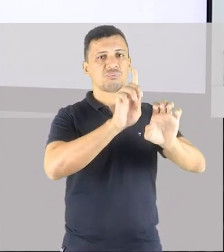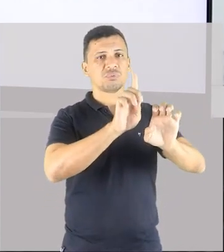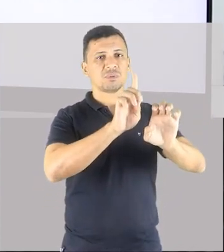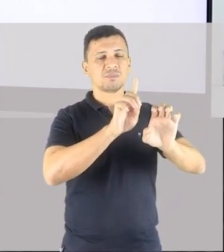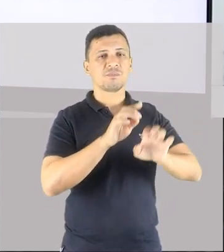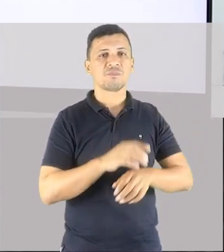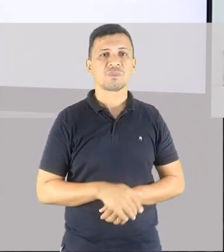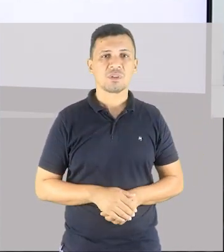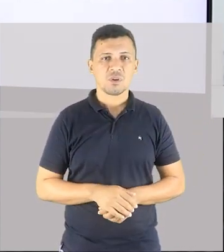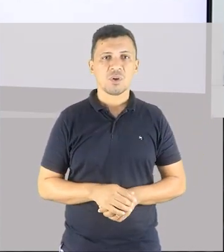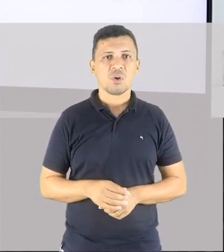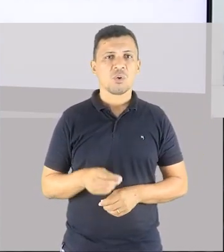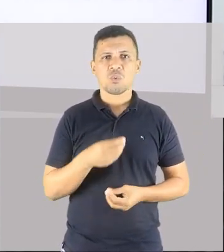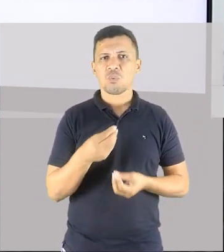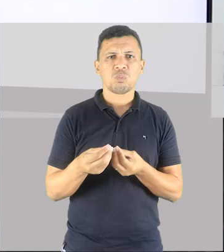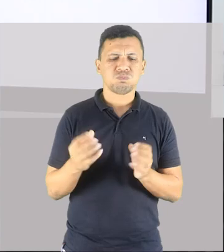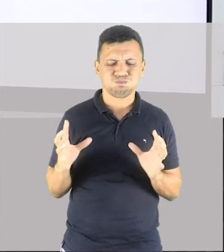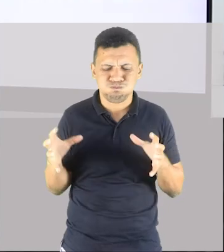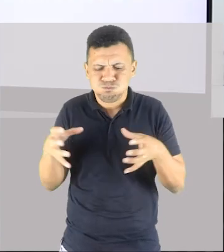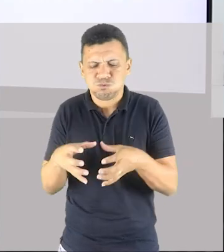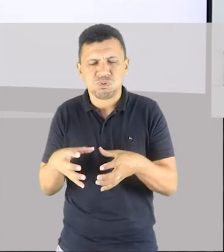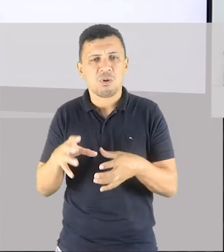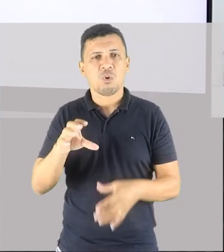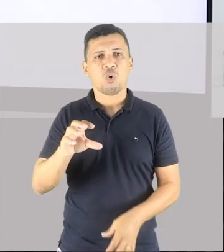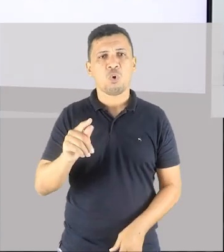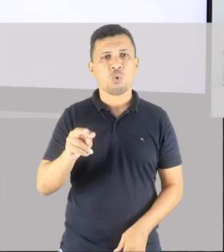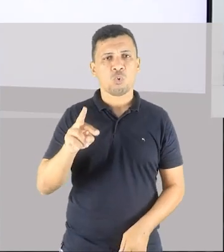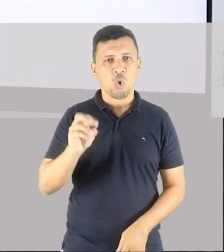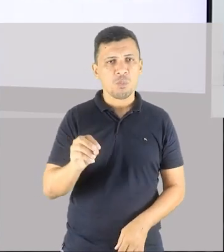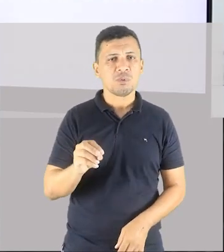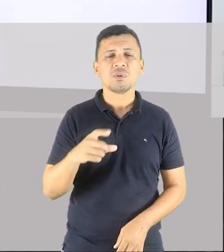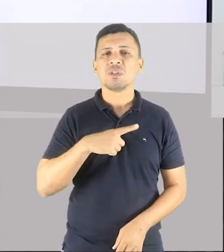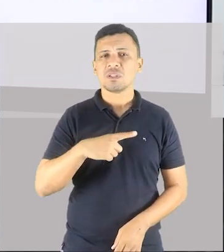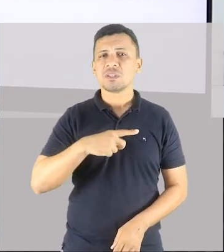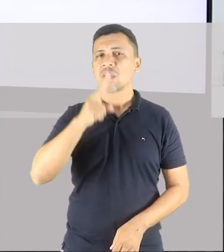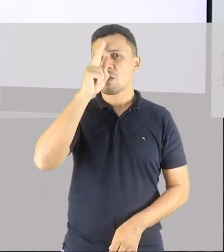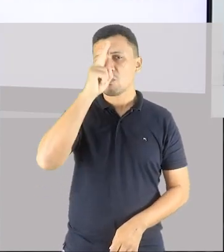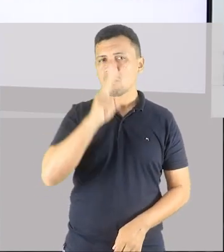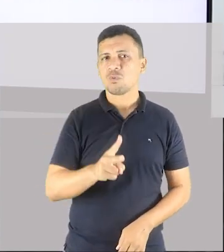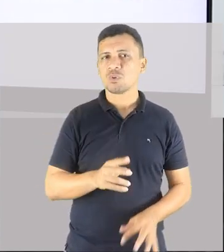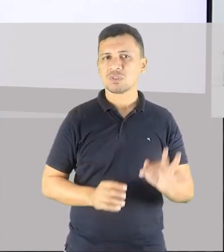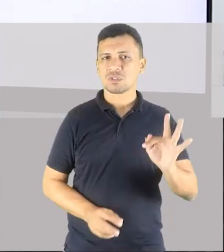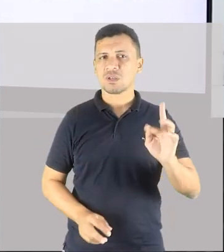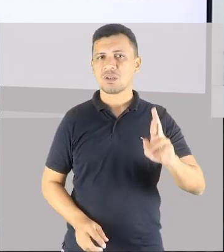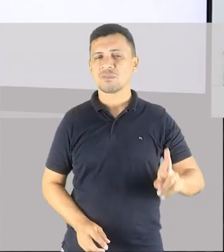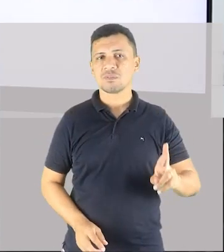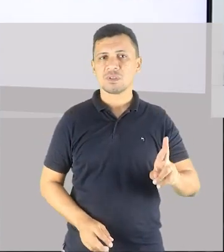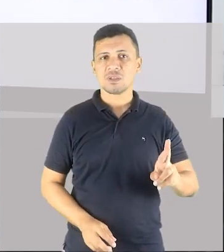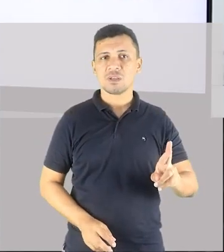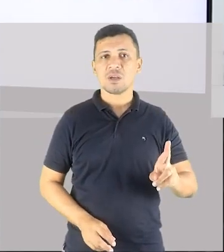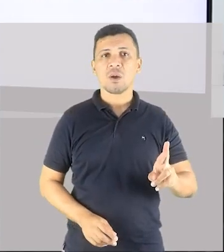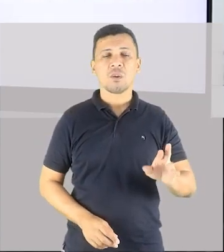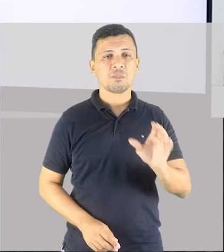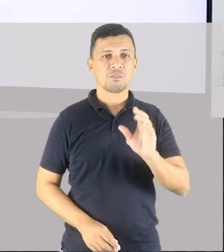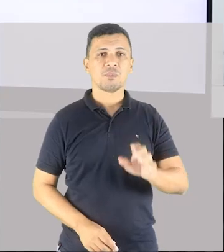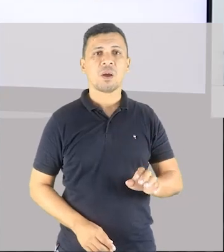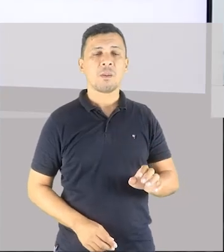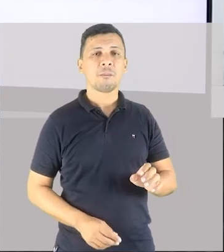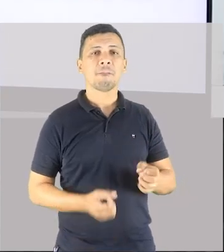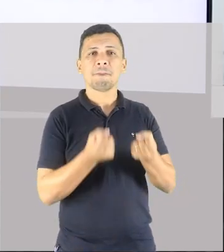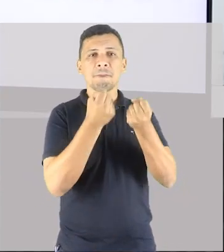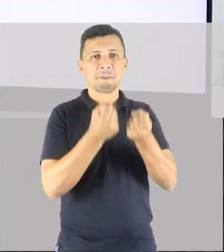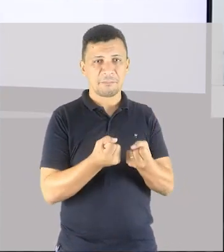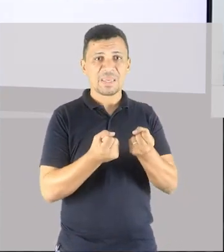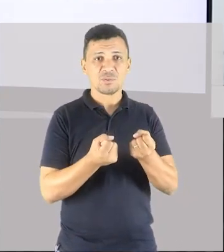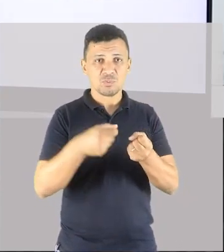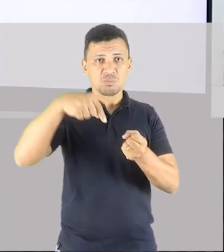pressão do fluido sobre o corpo produz uma força resultante com a direção do peso, ou seja, o peso não é na vertical,